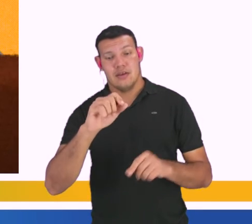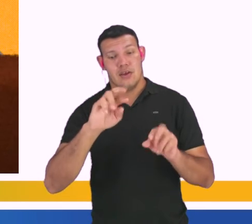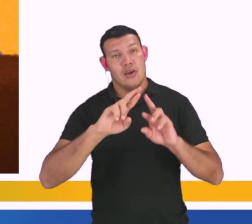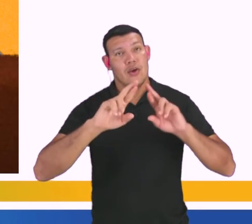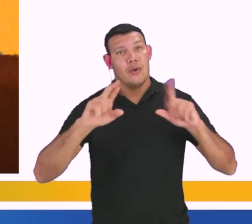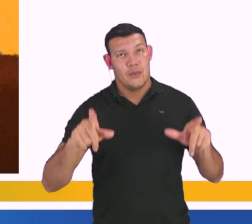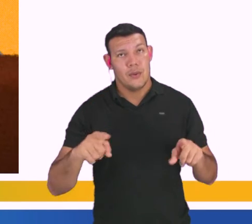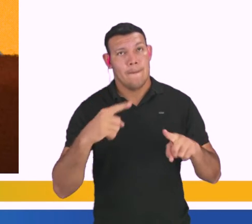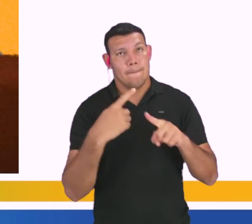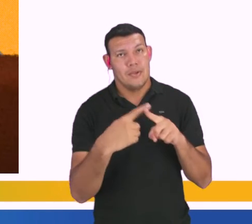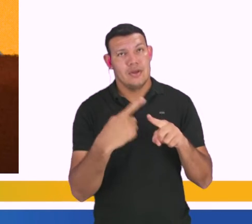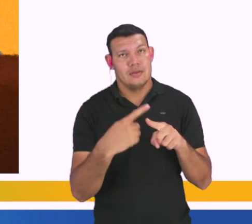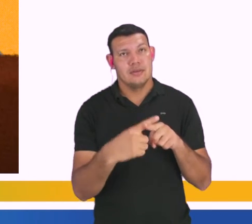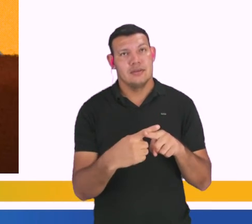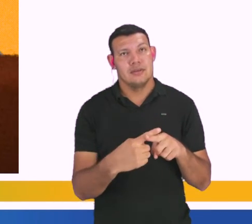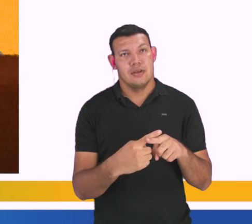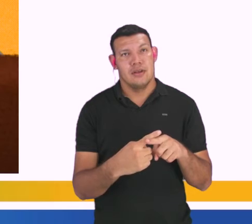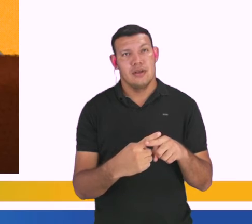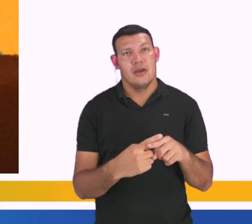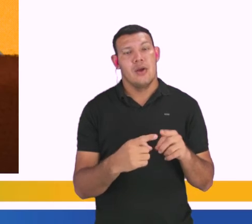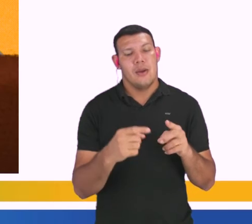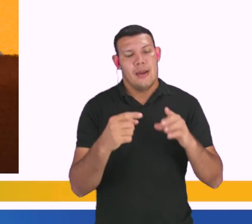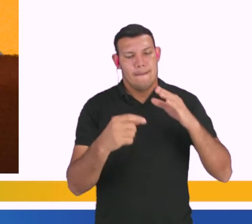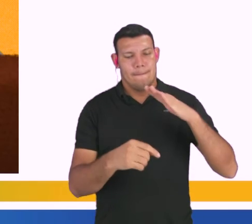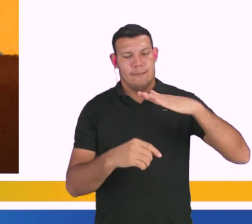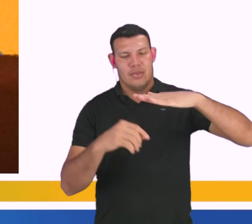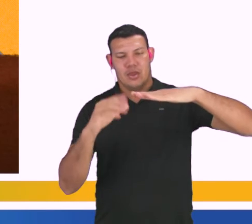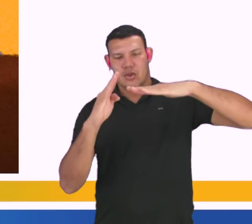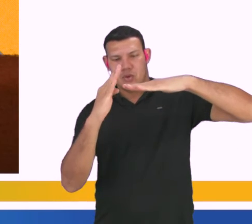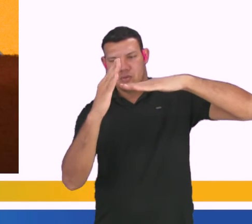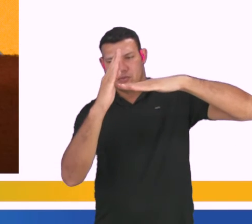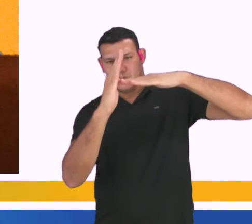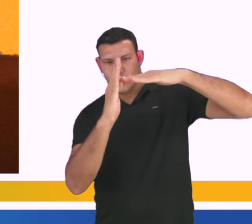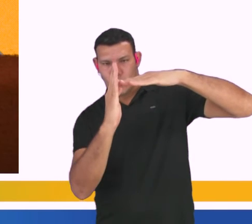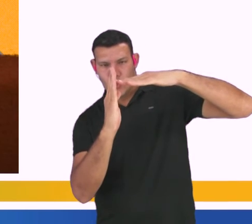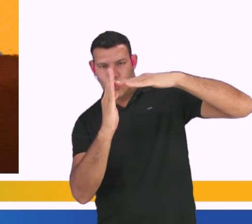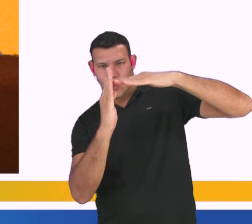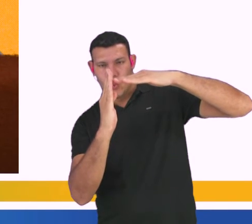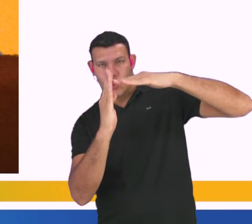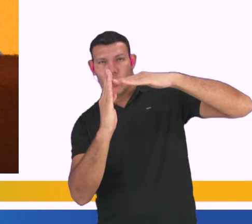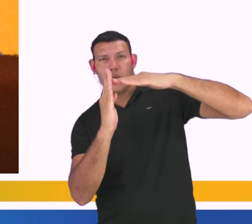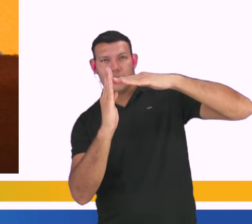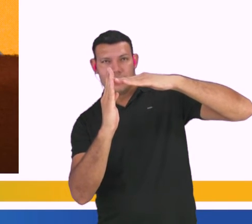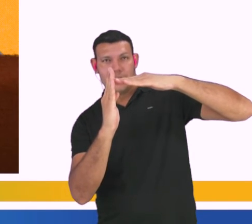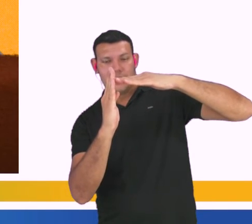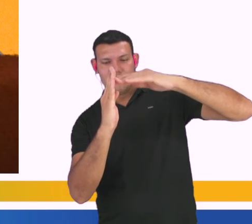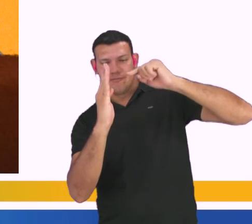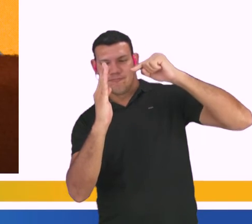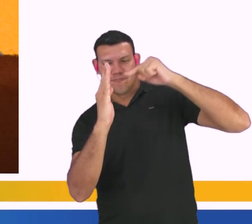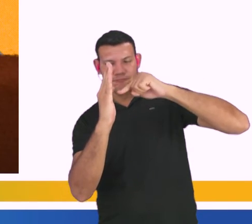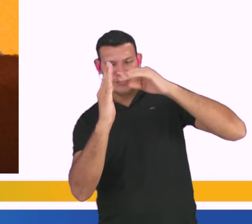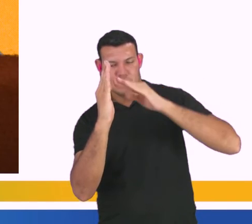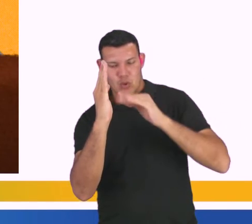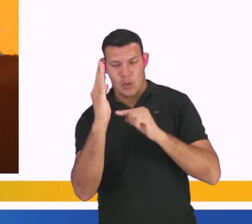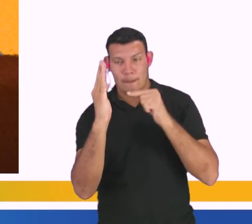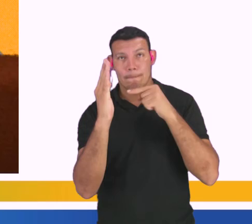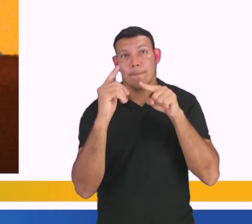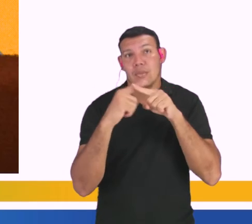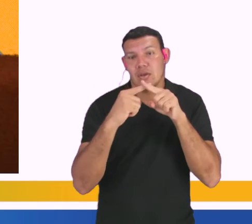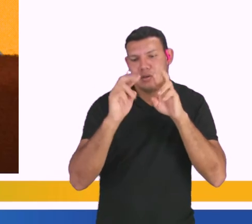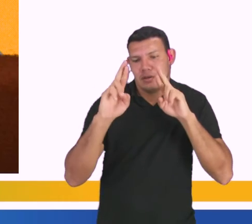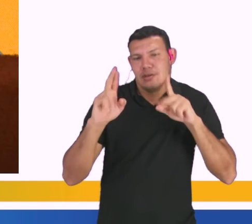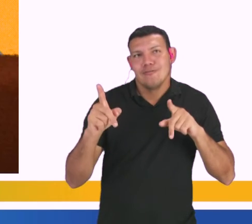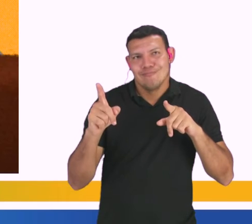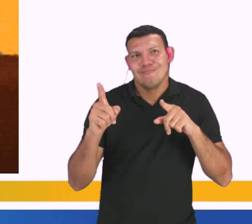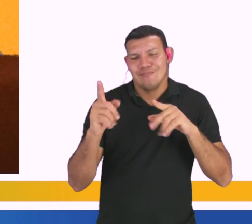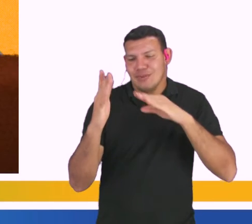90% dele vai ficar na parte inferior, ou seja, imerso, e 10% dele fica submerso. Isso por conta da